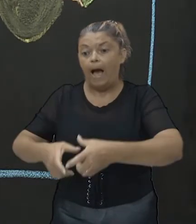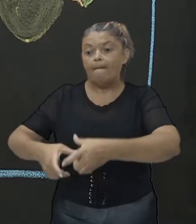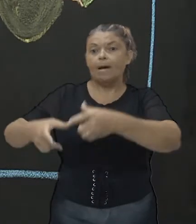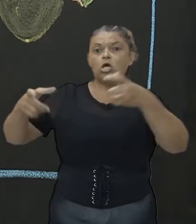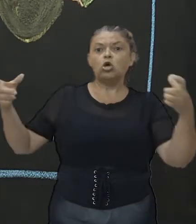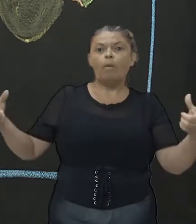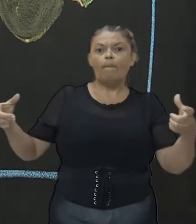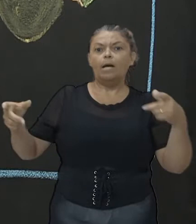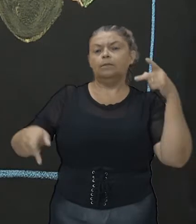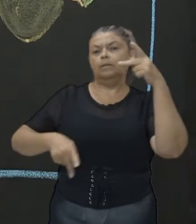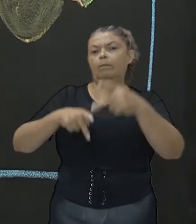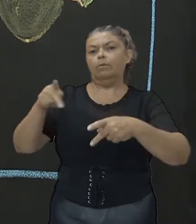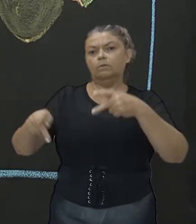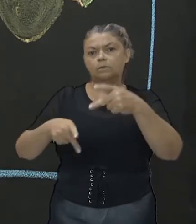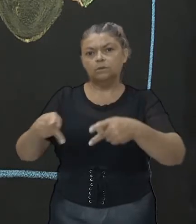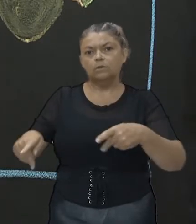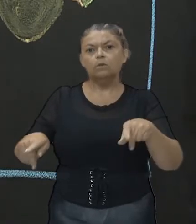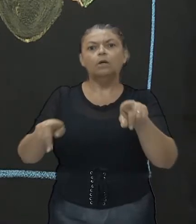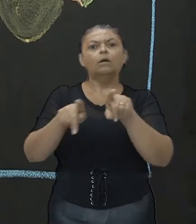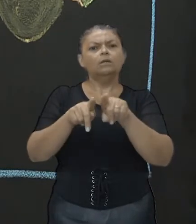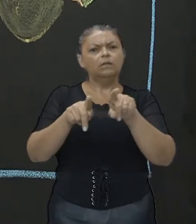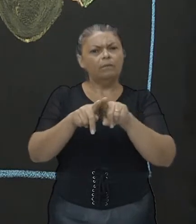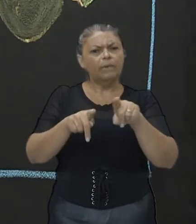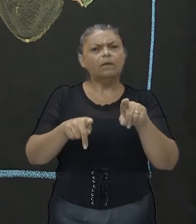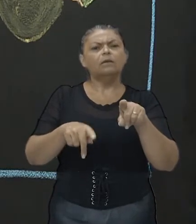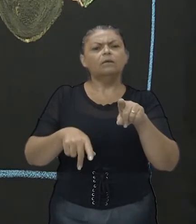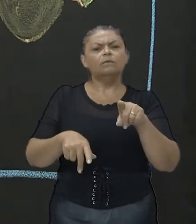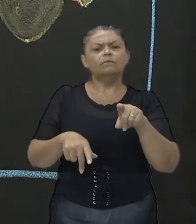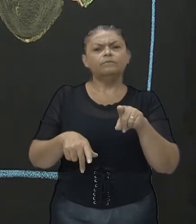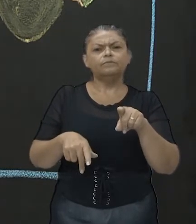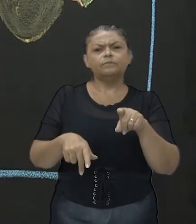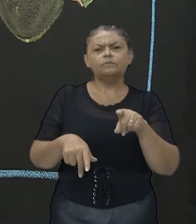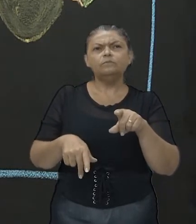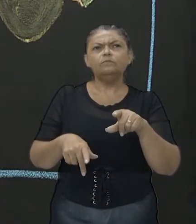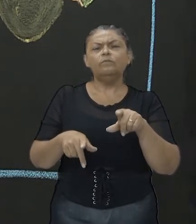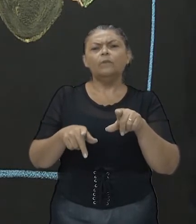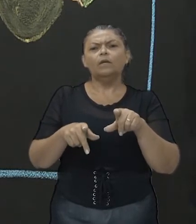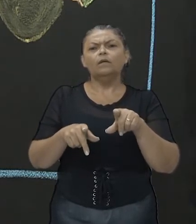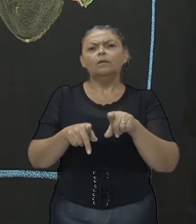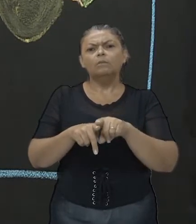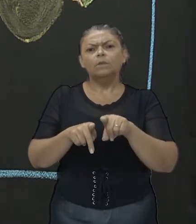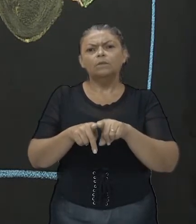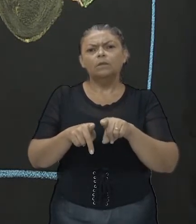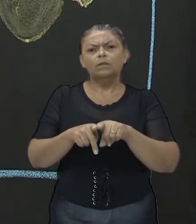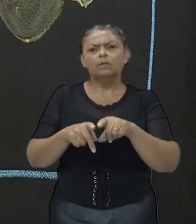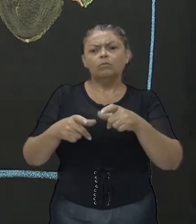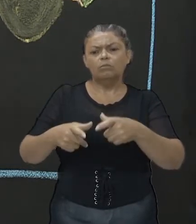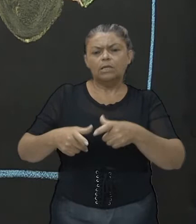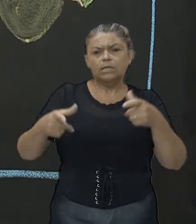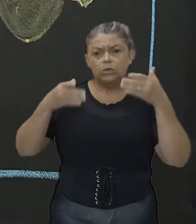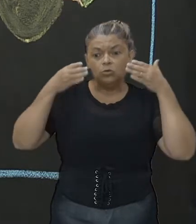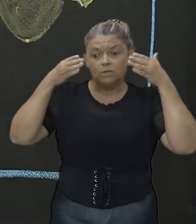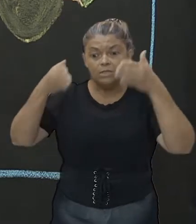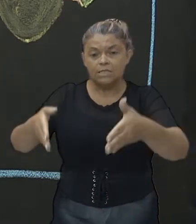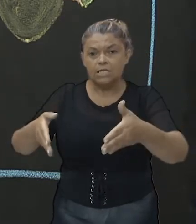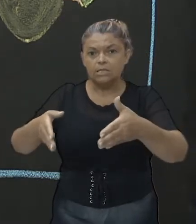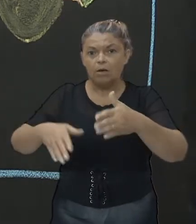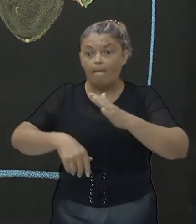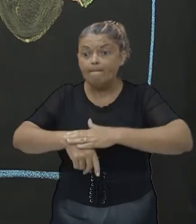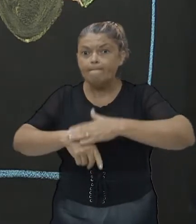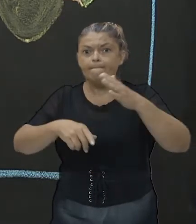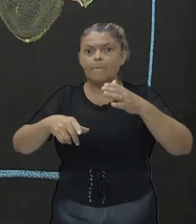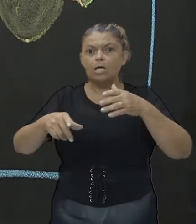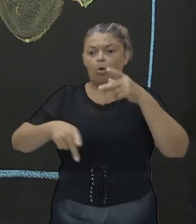a região também de planaltos indianos acabam tendo basicamente aí uma grande concentração populacional.